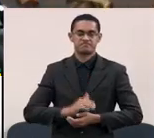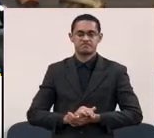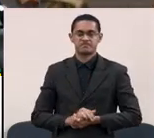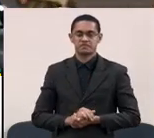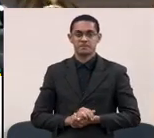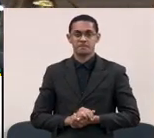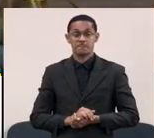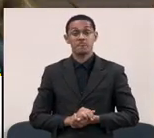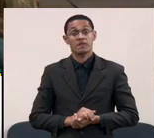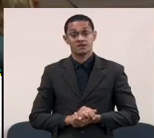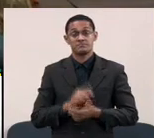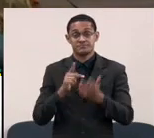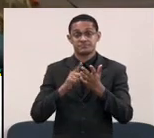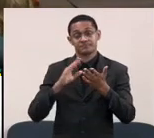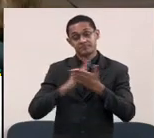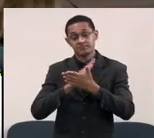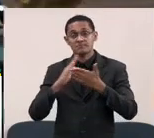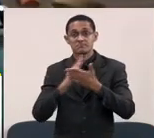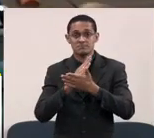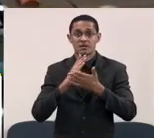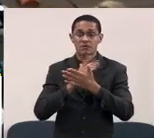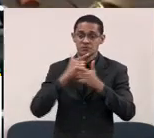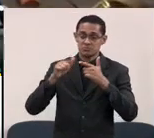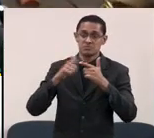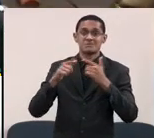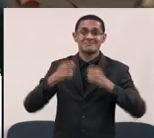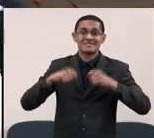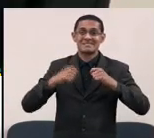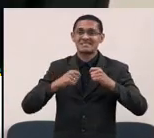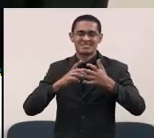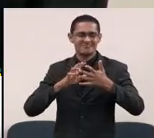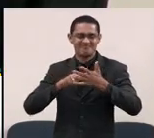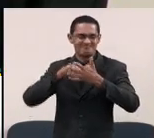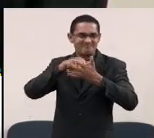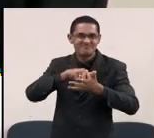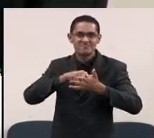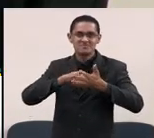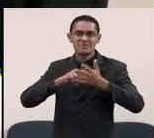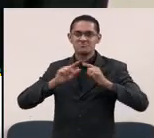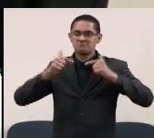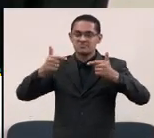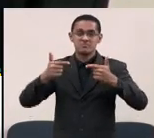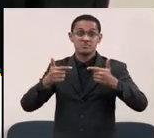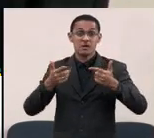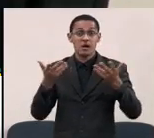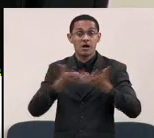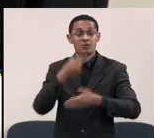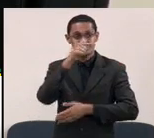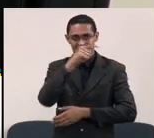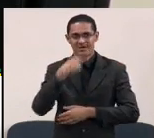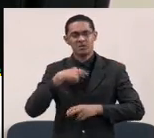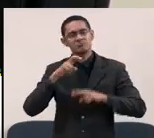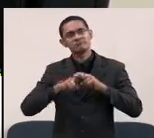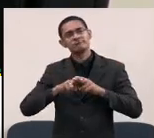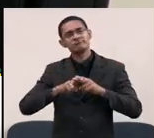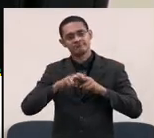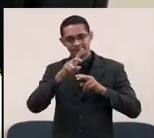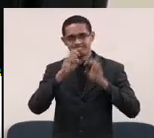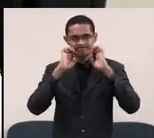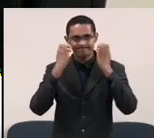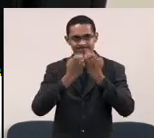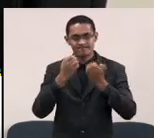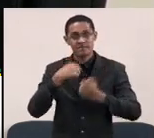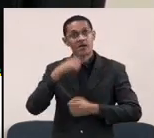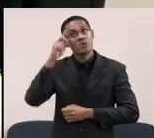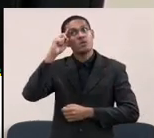Existem situações que você tem que ir para cima. Hoje, lá na apresentação, eu lembrei, concurso público